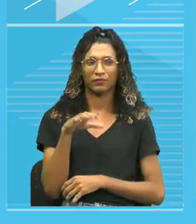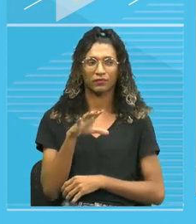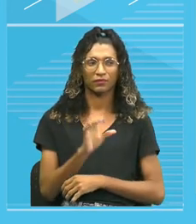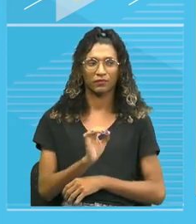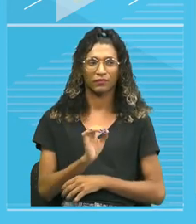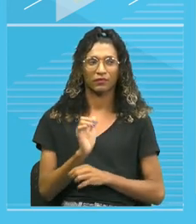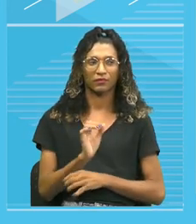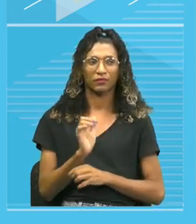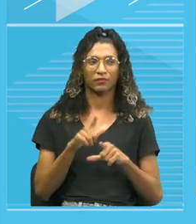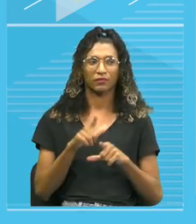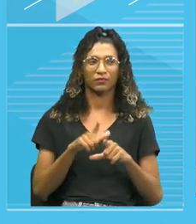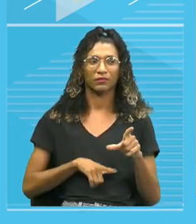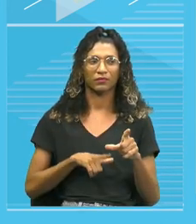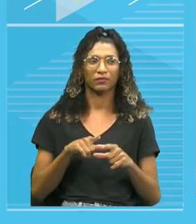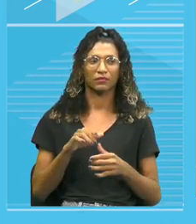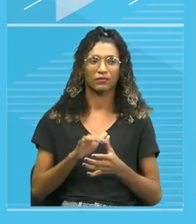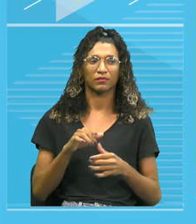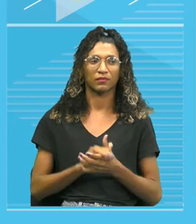letra